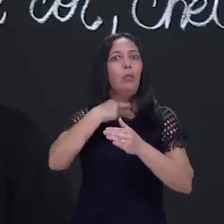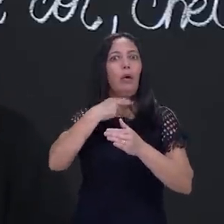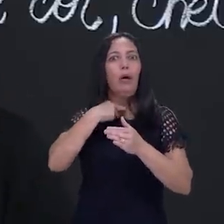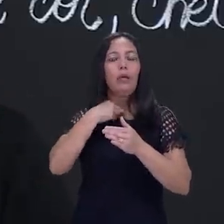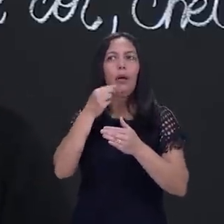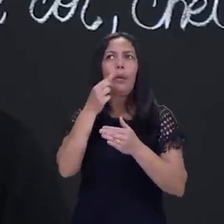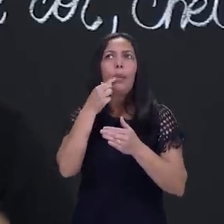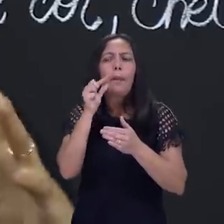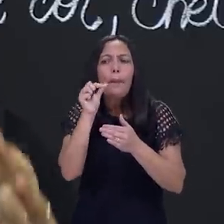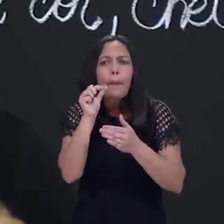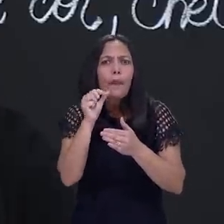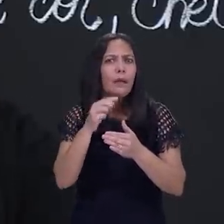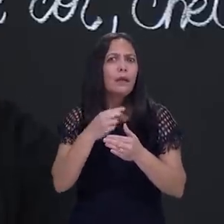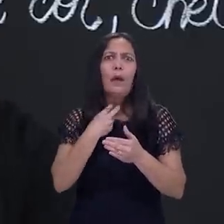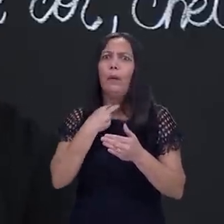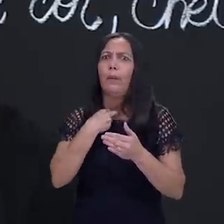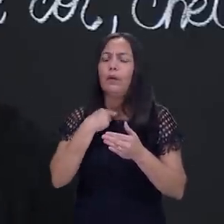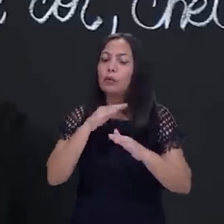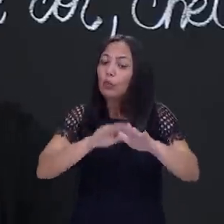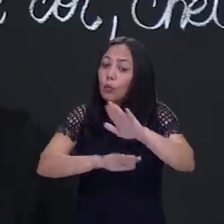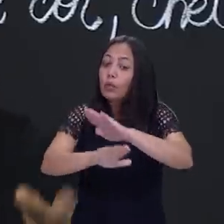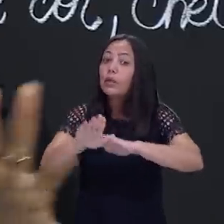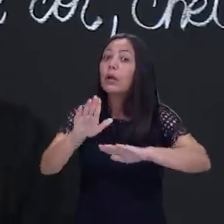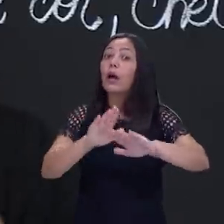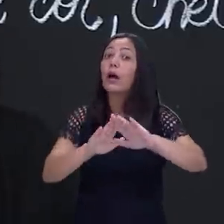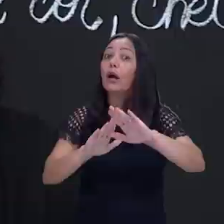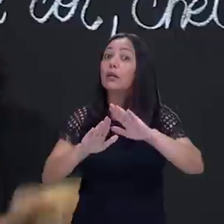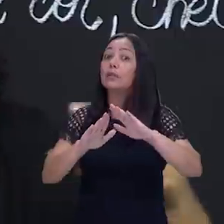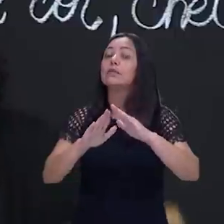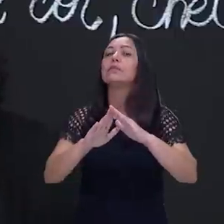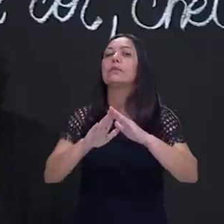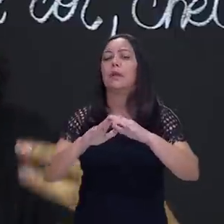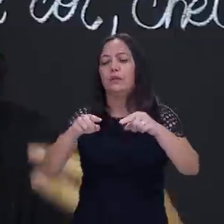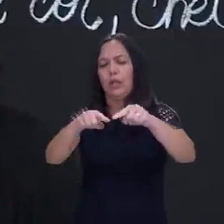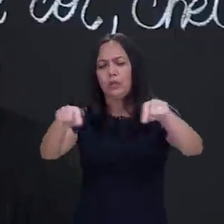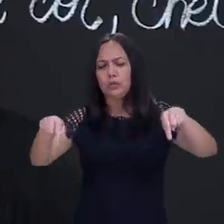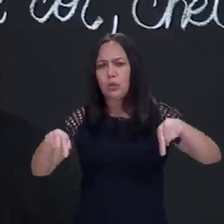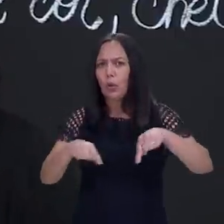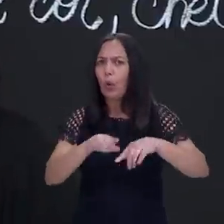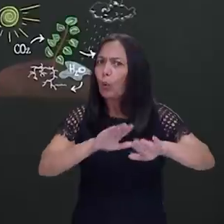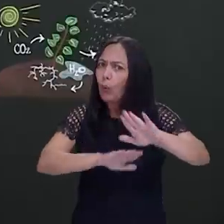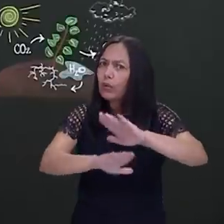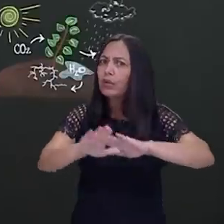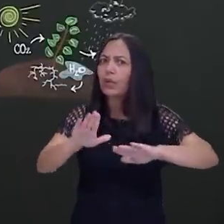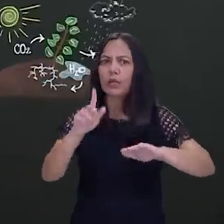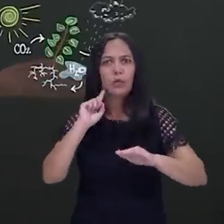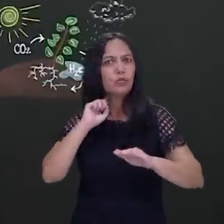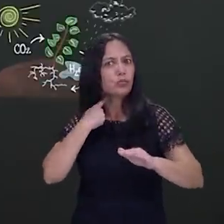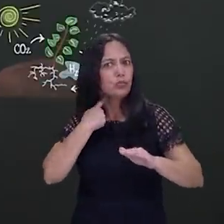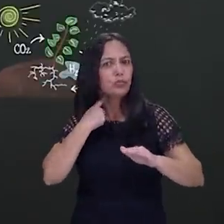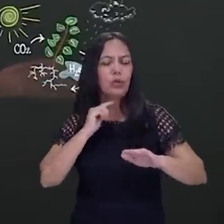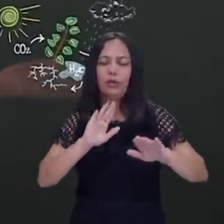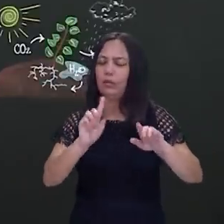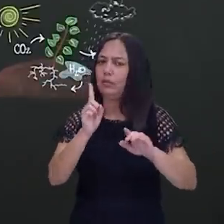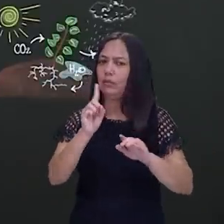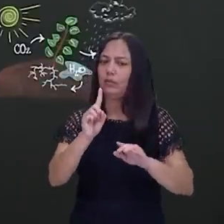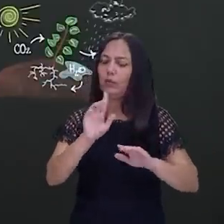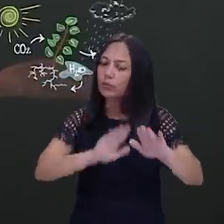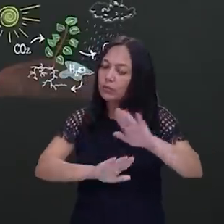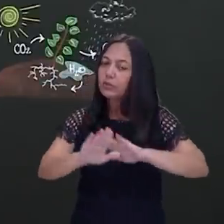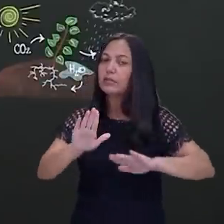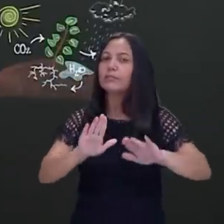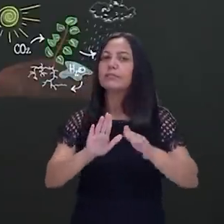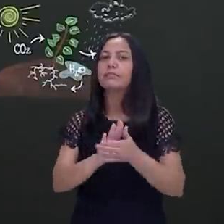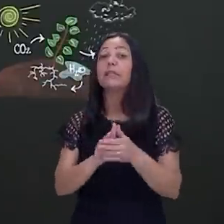prova, muito cuidado com a segurança, com o ambiente, para não sujar. Então, pia, bancada, bacia, ambiente adequado, tá